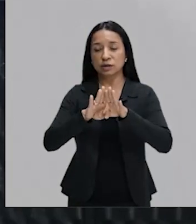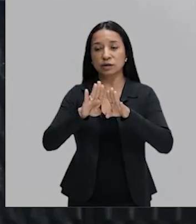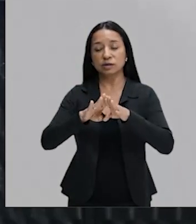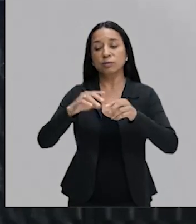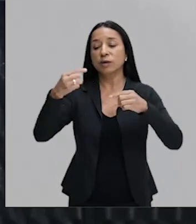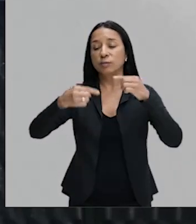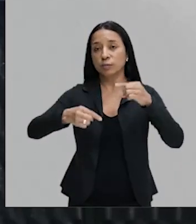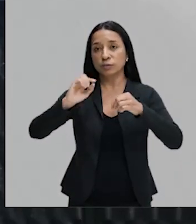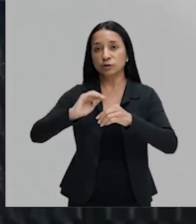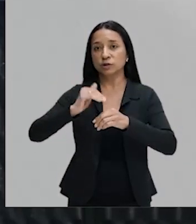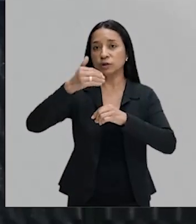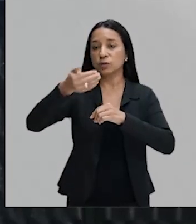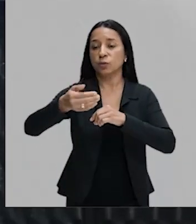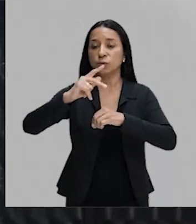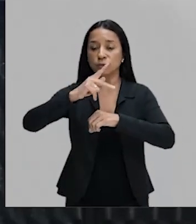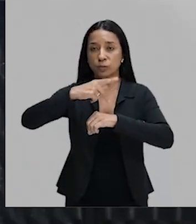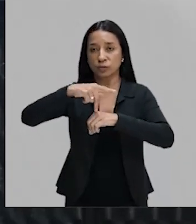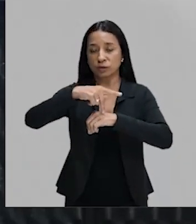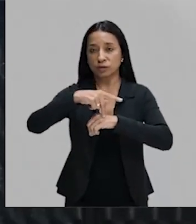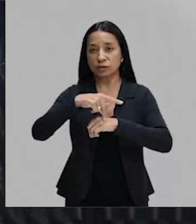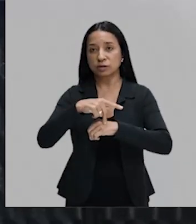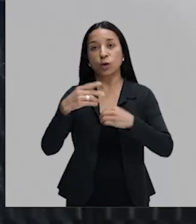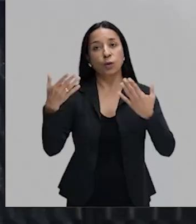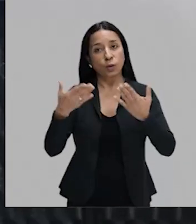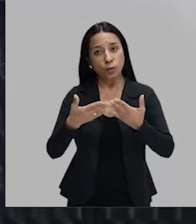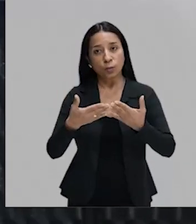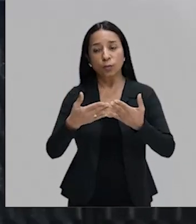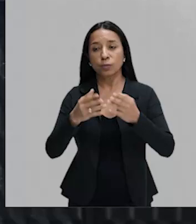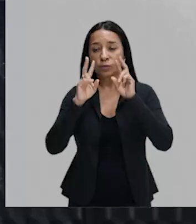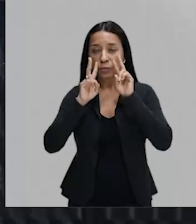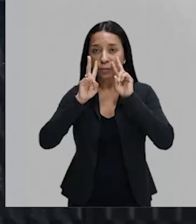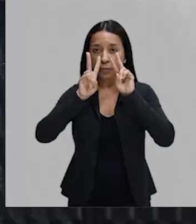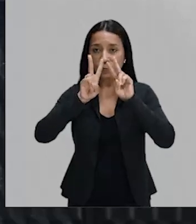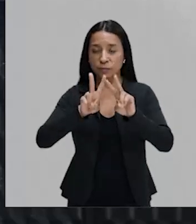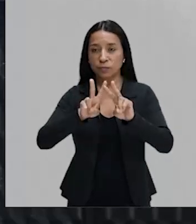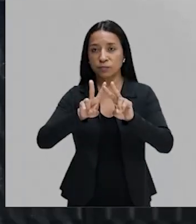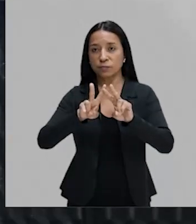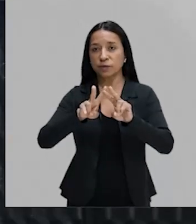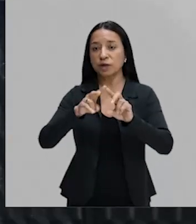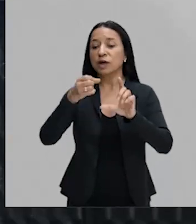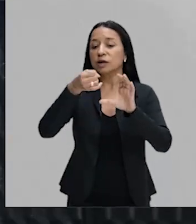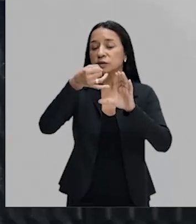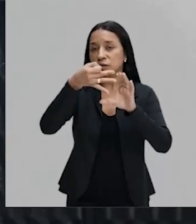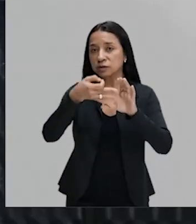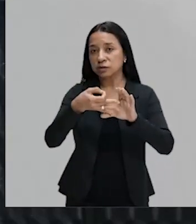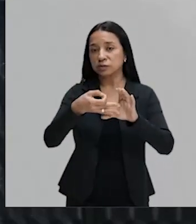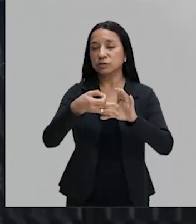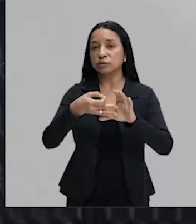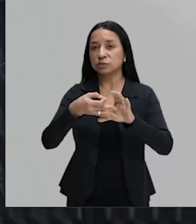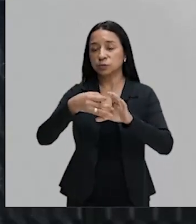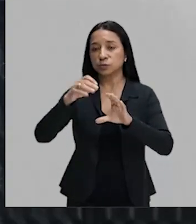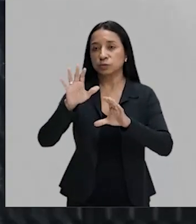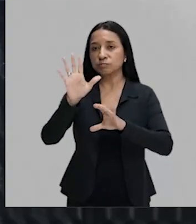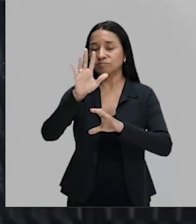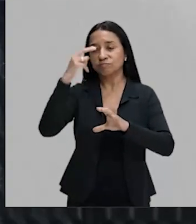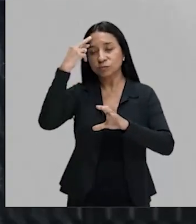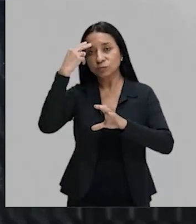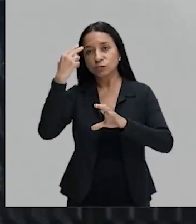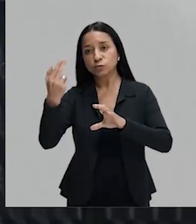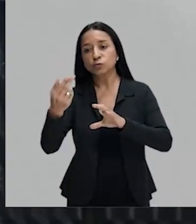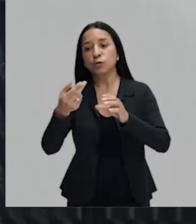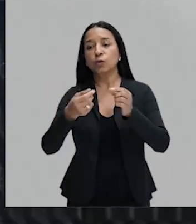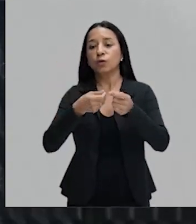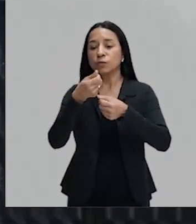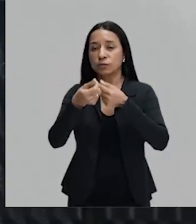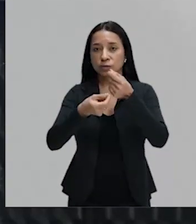os aspectos da história econômica do segundo reinado. Analisar o